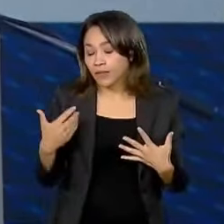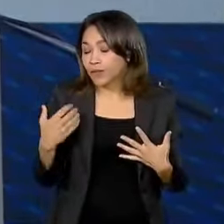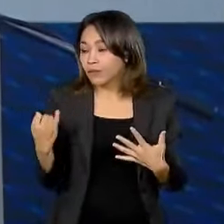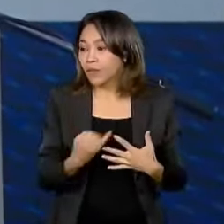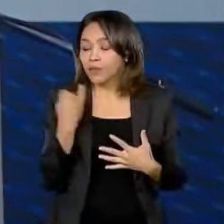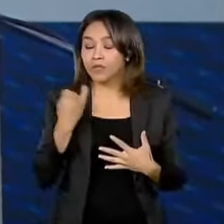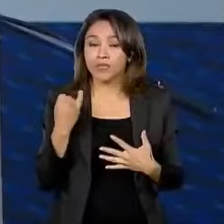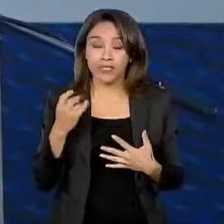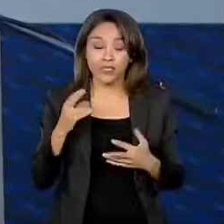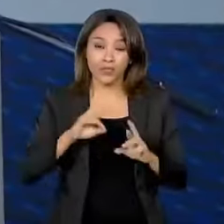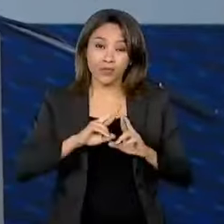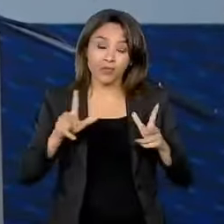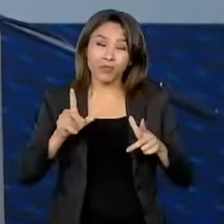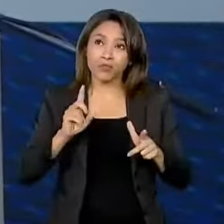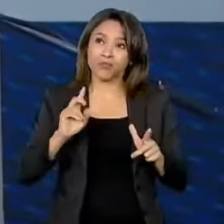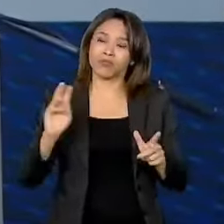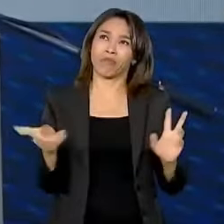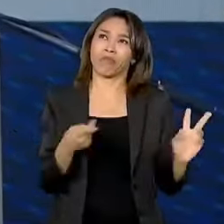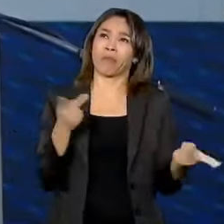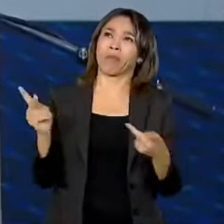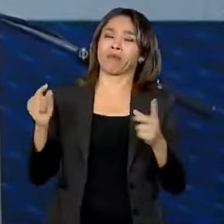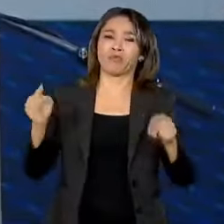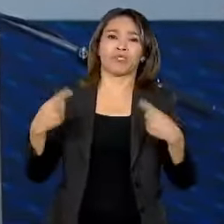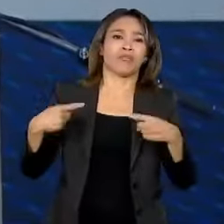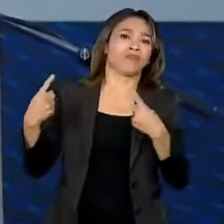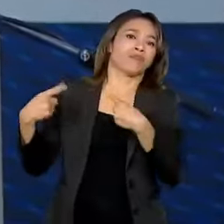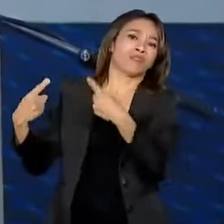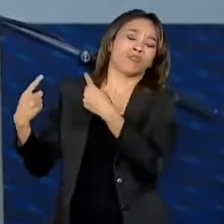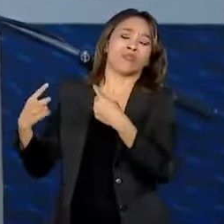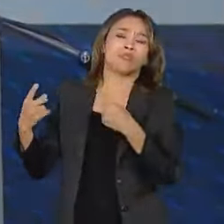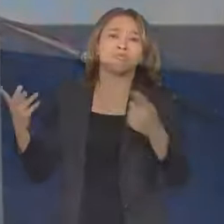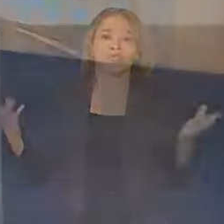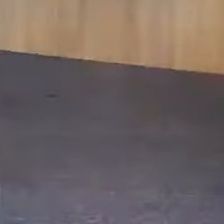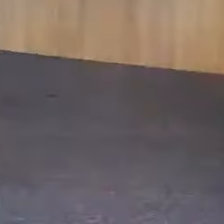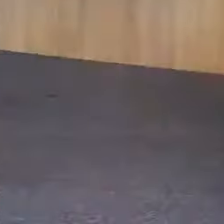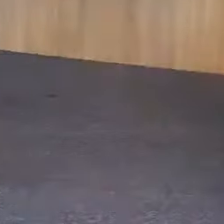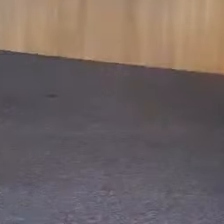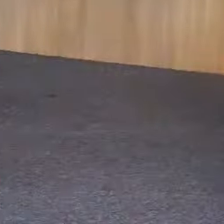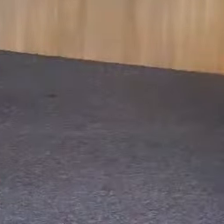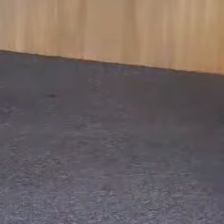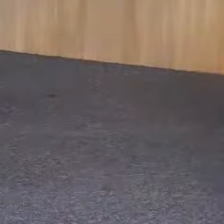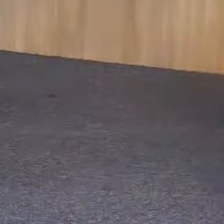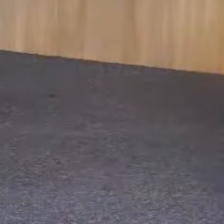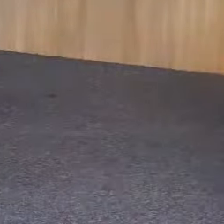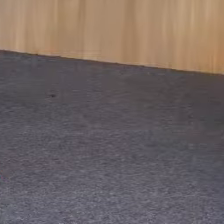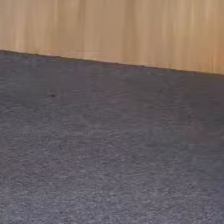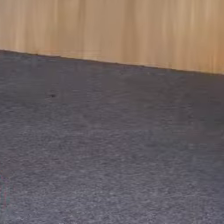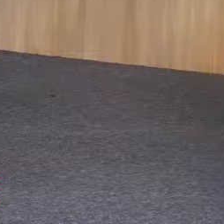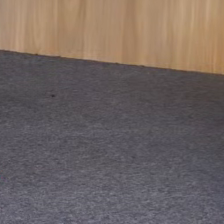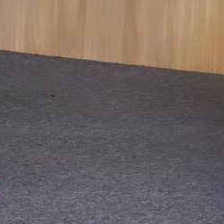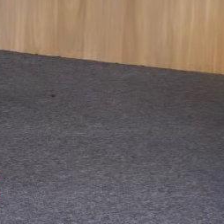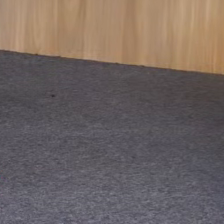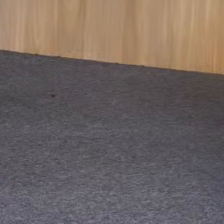e desafios com os quais a humanidade se depara neste século